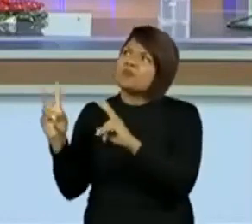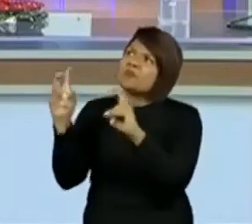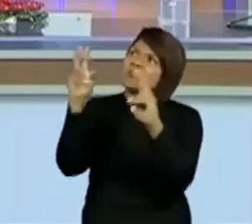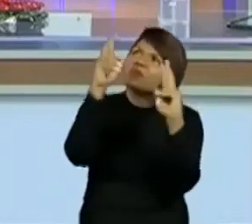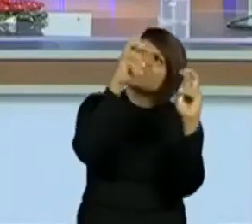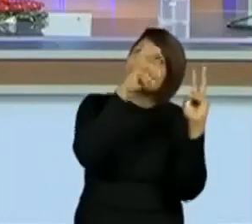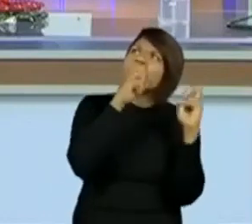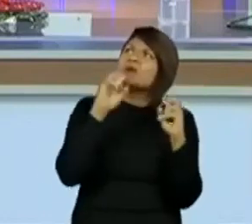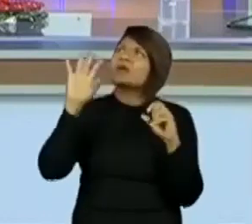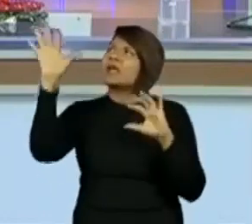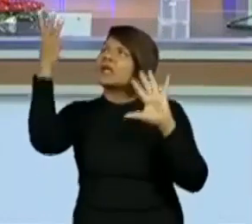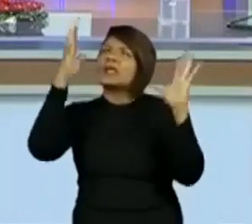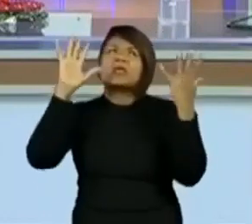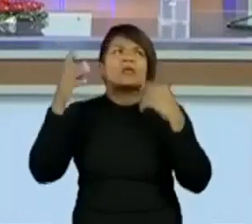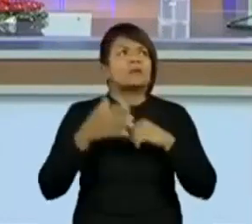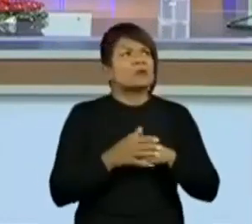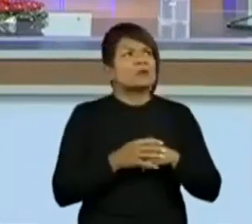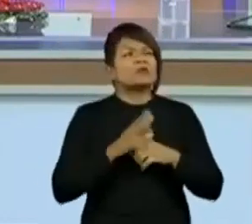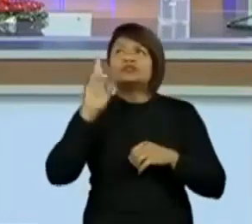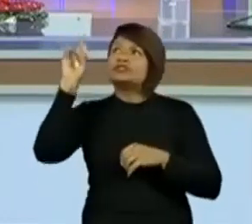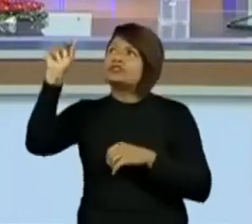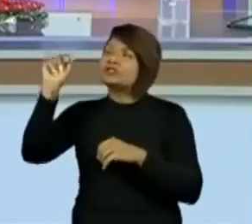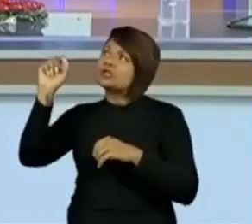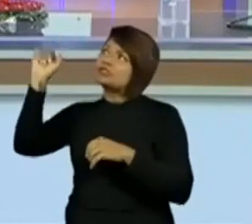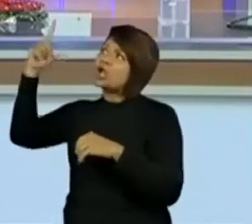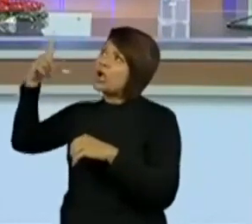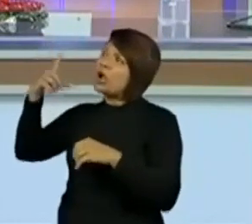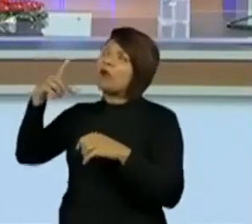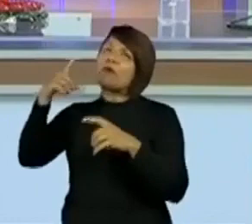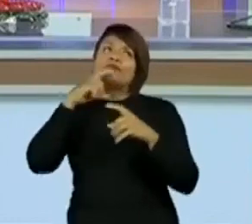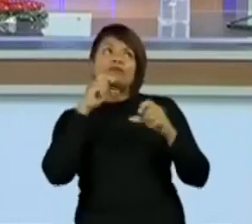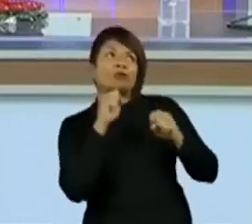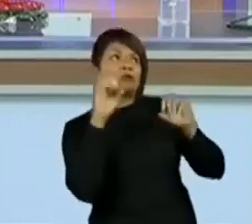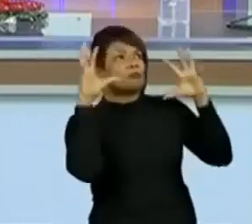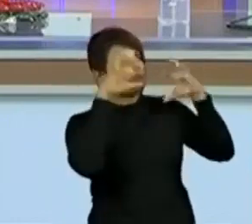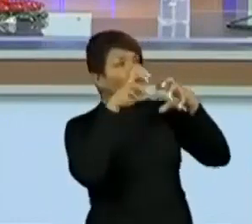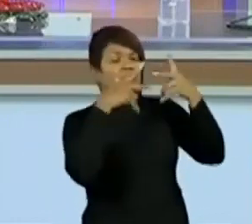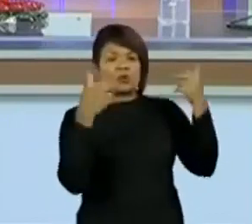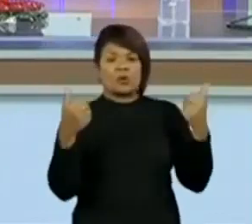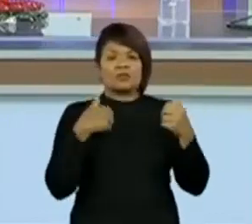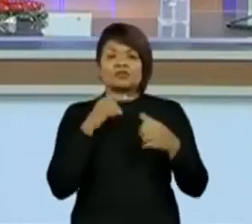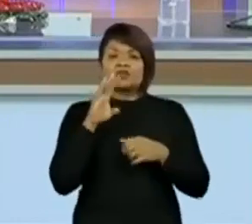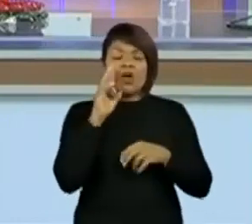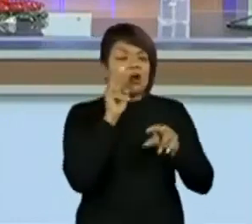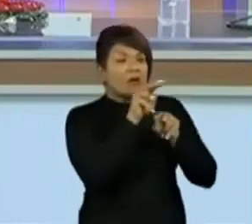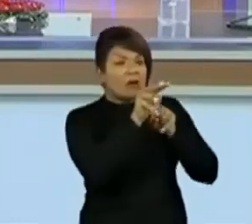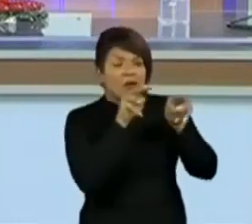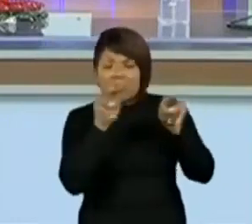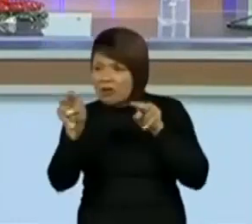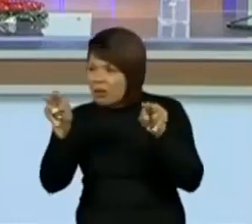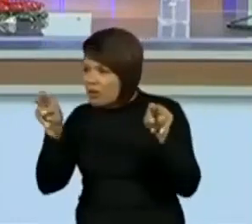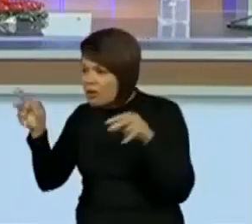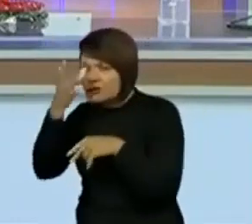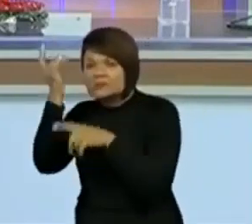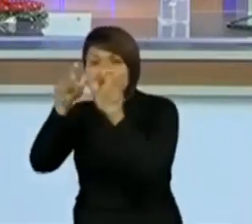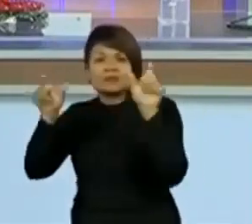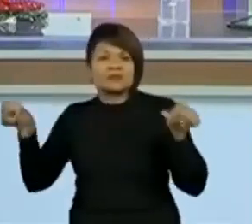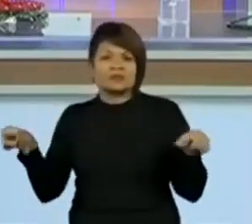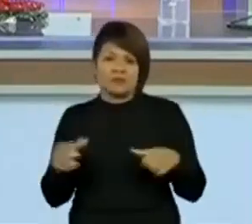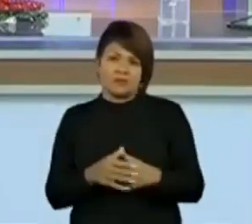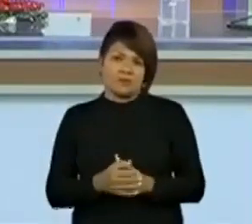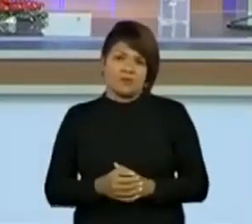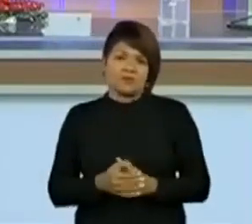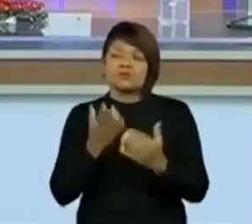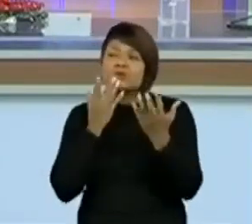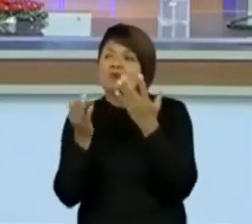dia, não basta que a gente vislumbre as cores das pessoas. Eles olhavam, por